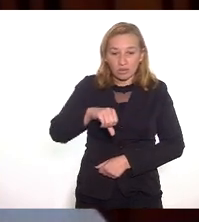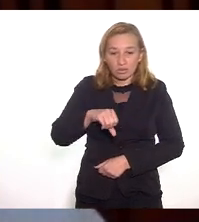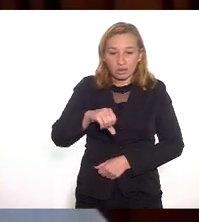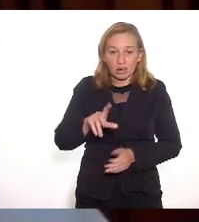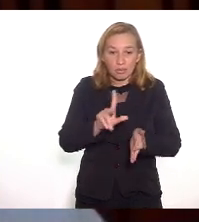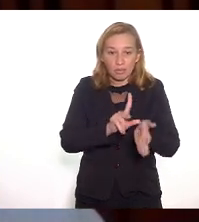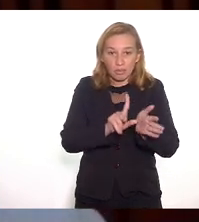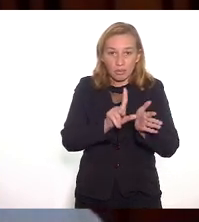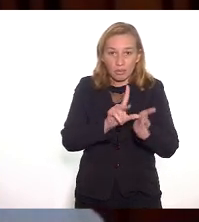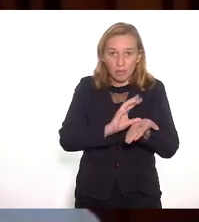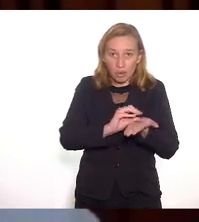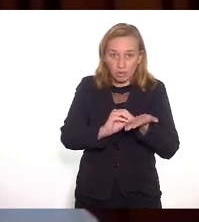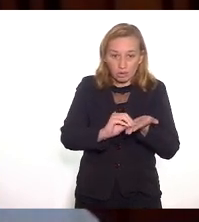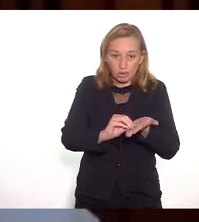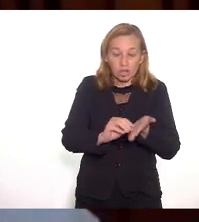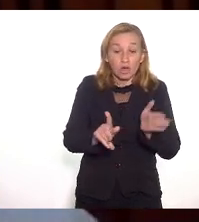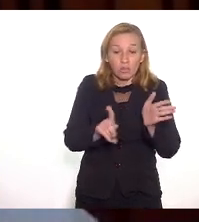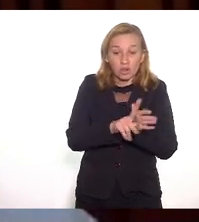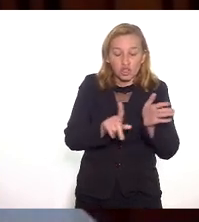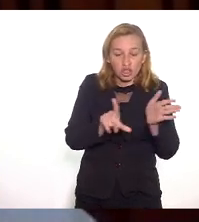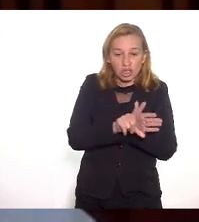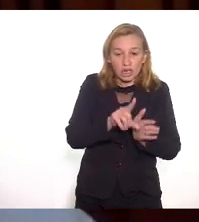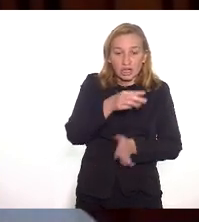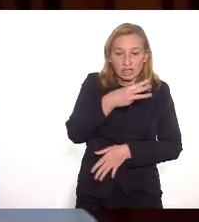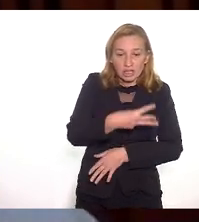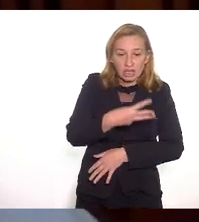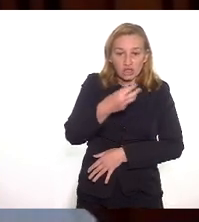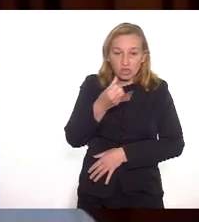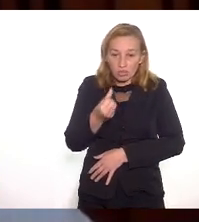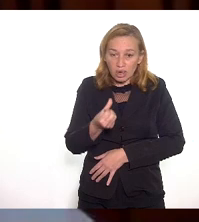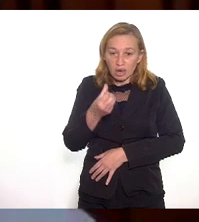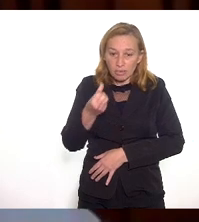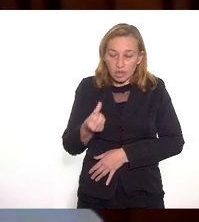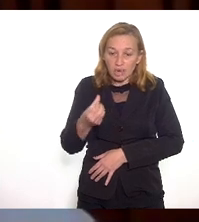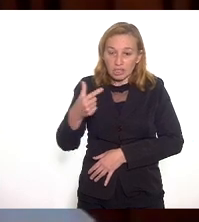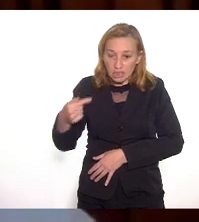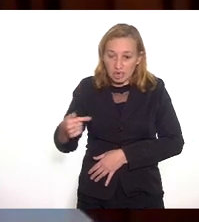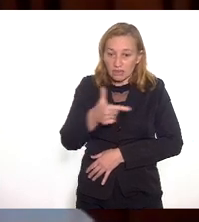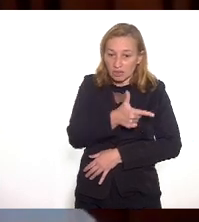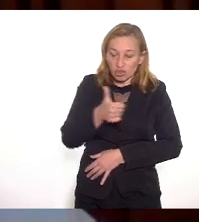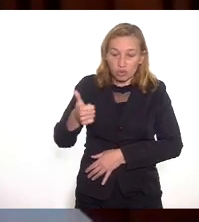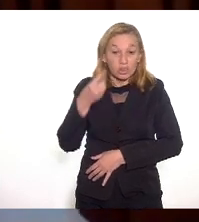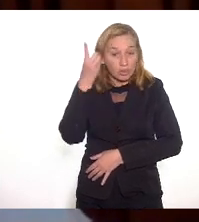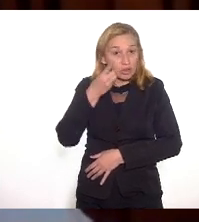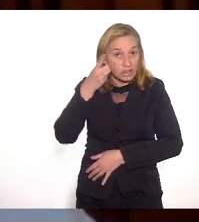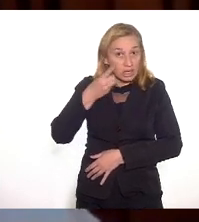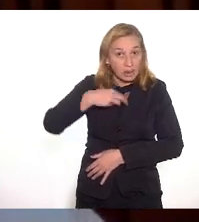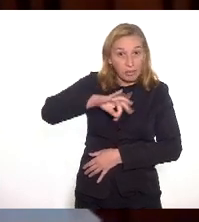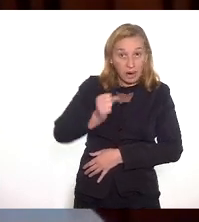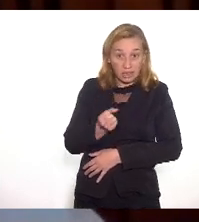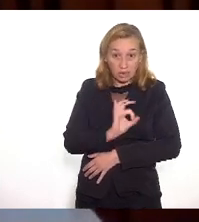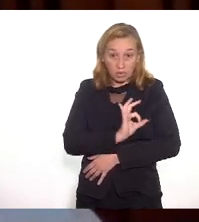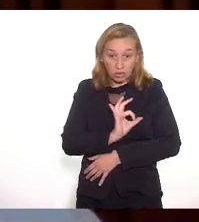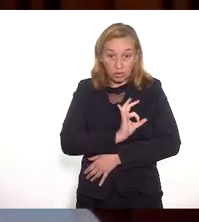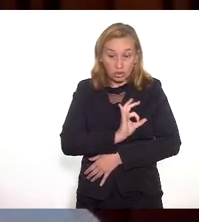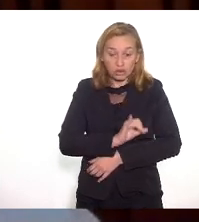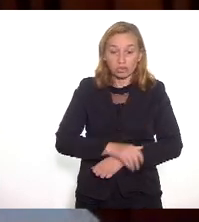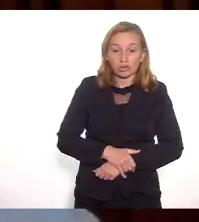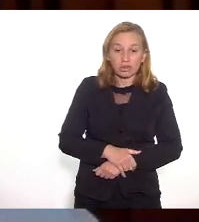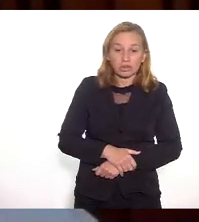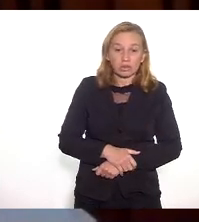pauta. Projeto de lei 3667 de 2021, autoria deputada Marta Rocha, o